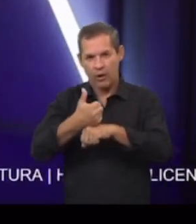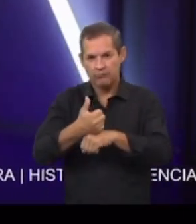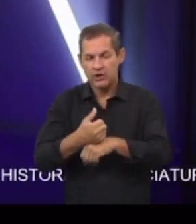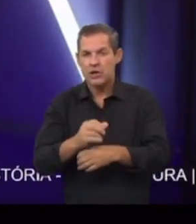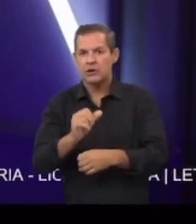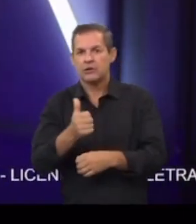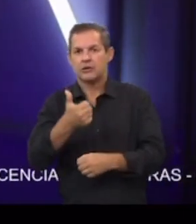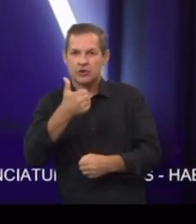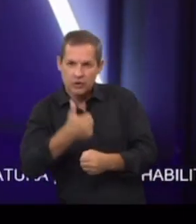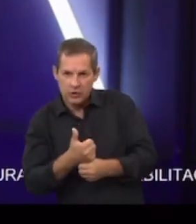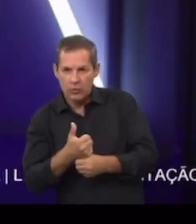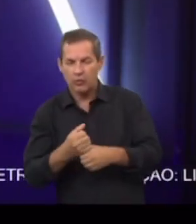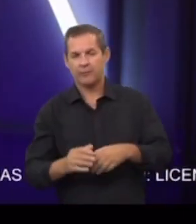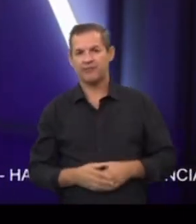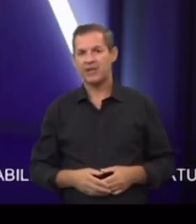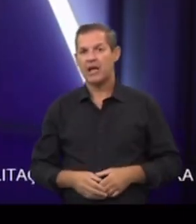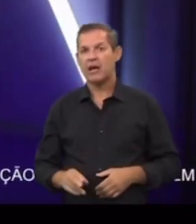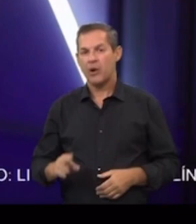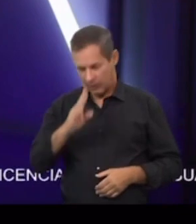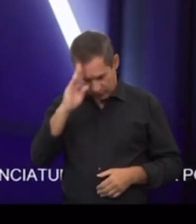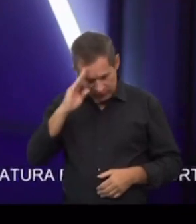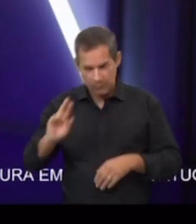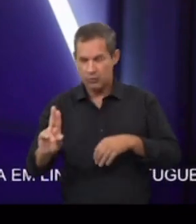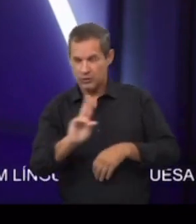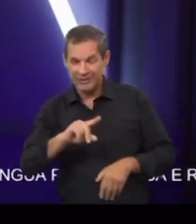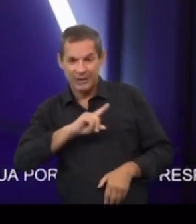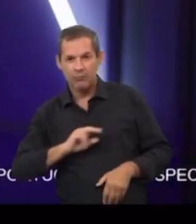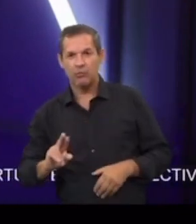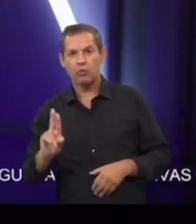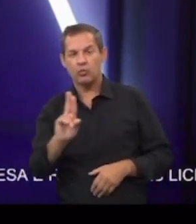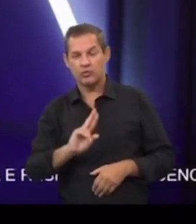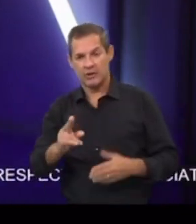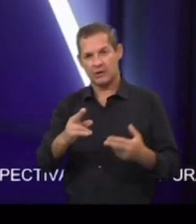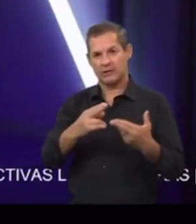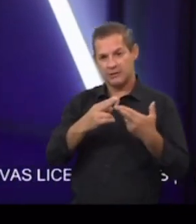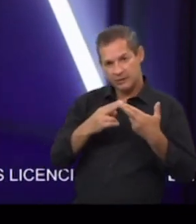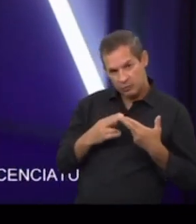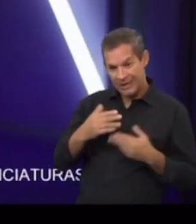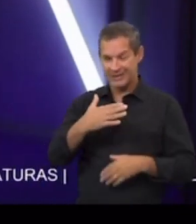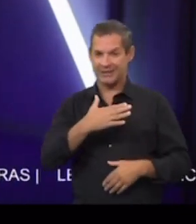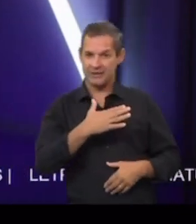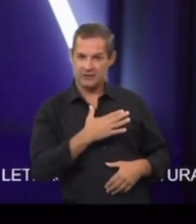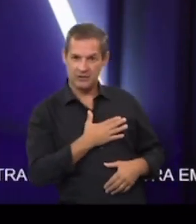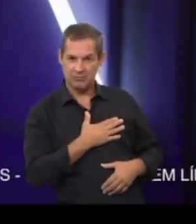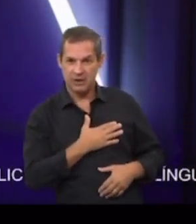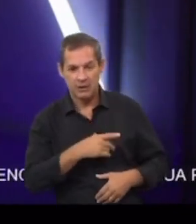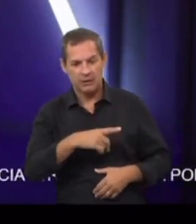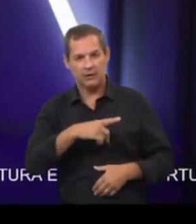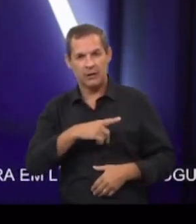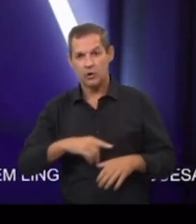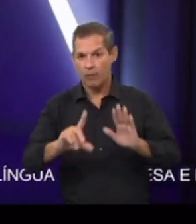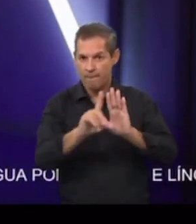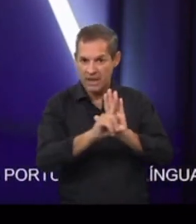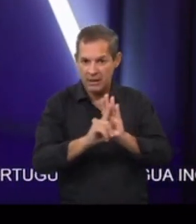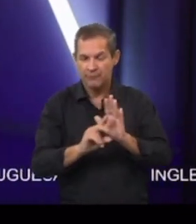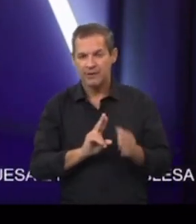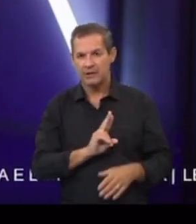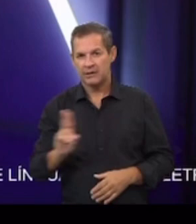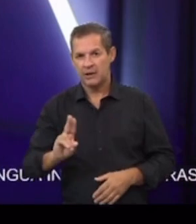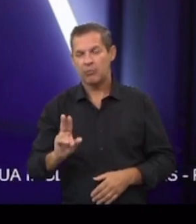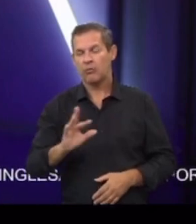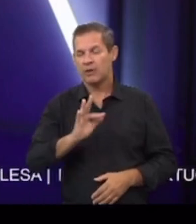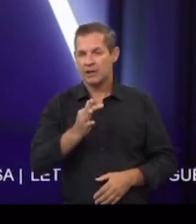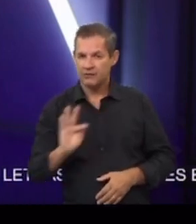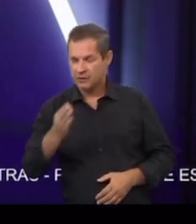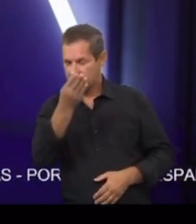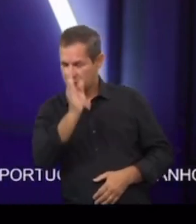de diretor acadêmico da Universidade e no uso das atribuições a mim conferidas pelas leis da República